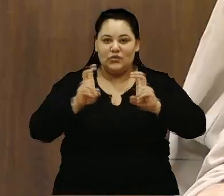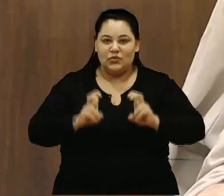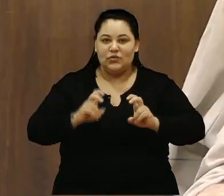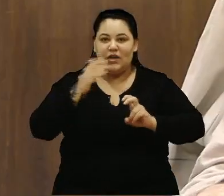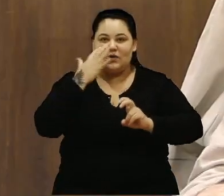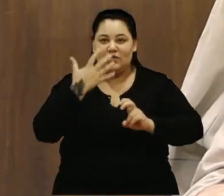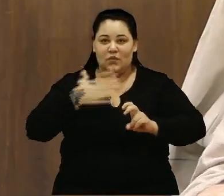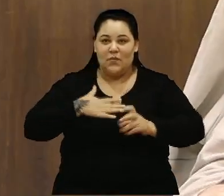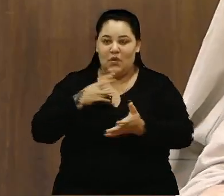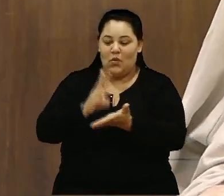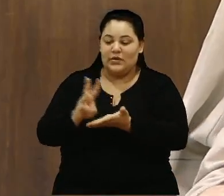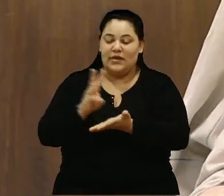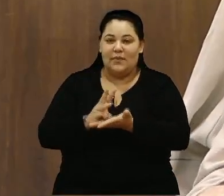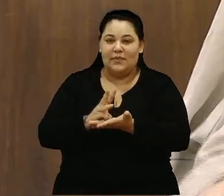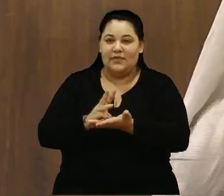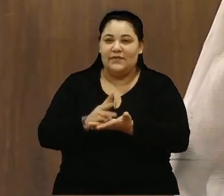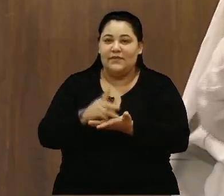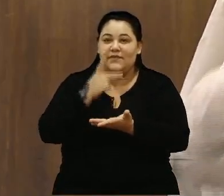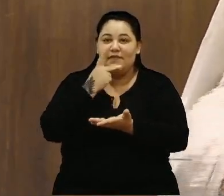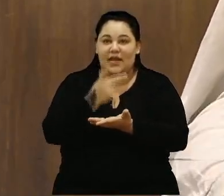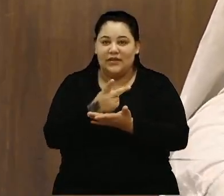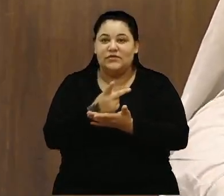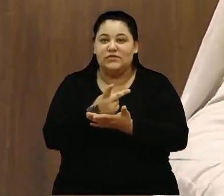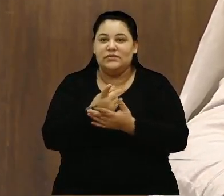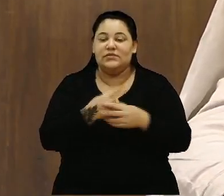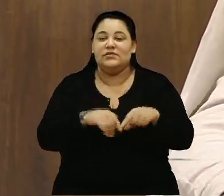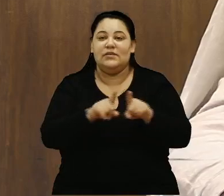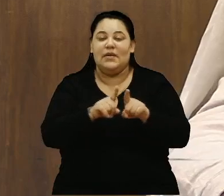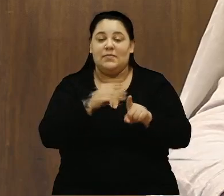no meu WhatsApp, que é a questão do recolhimento de lixo. Pedir a Vossa